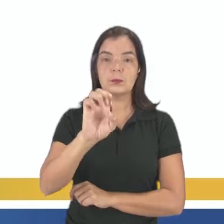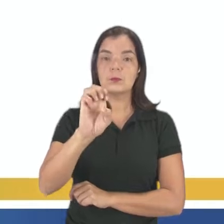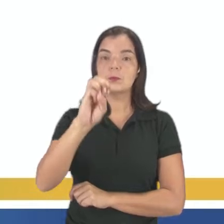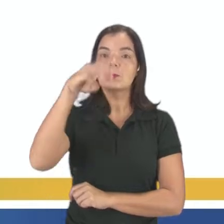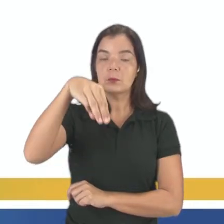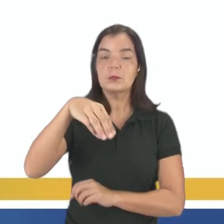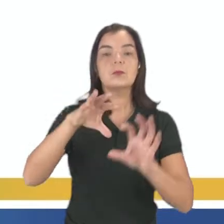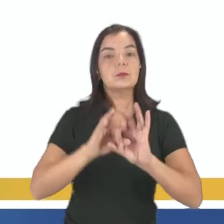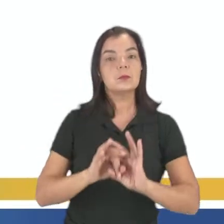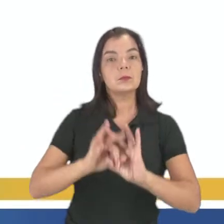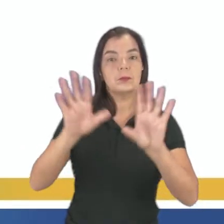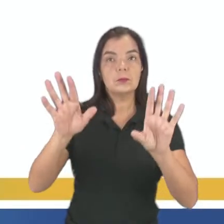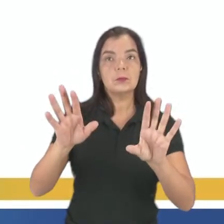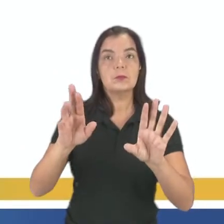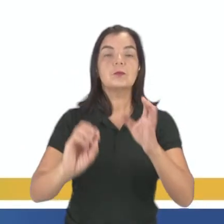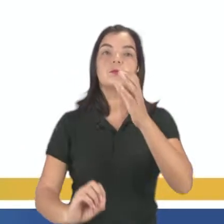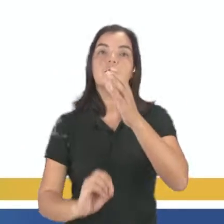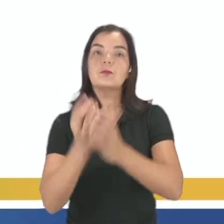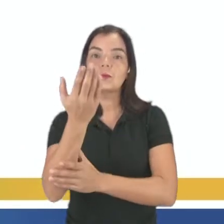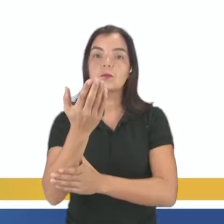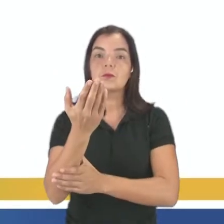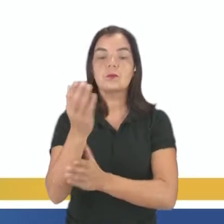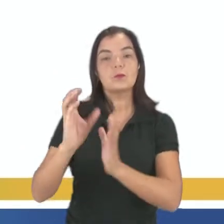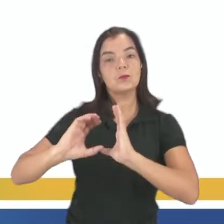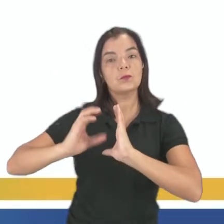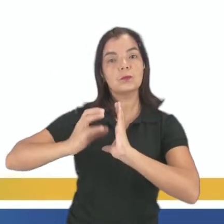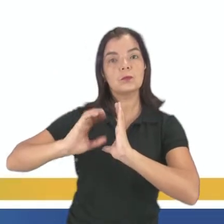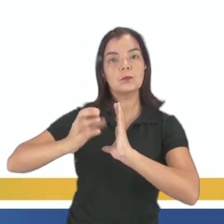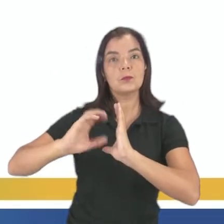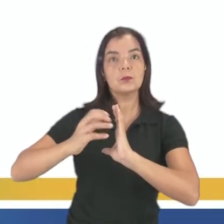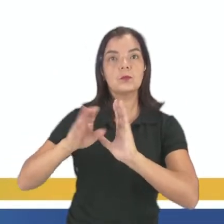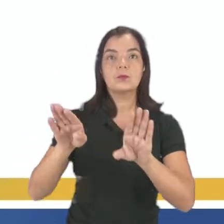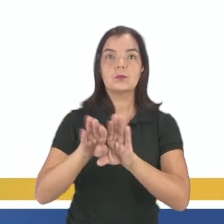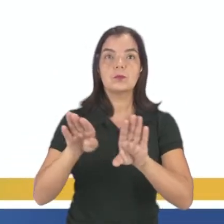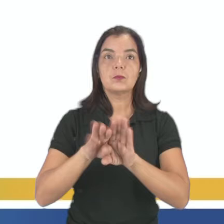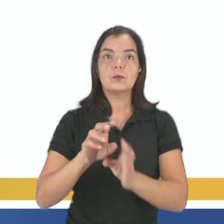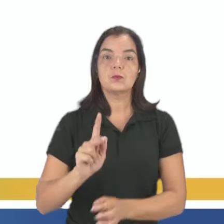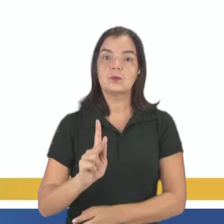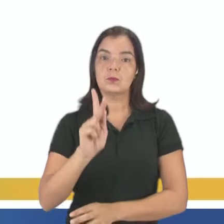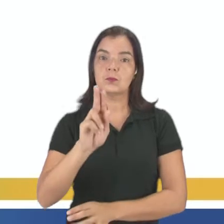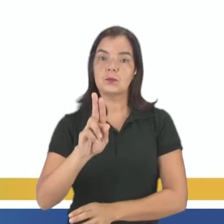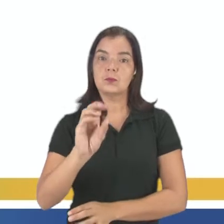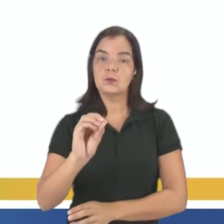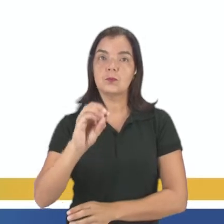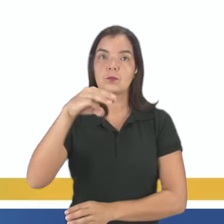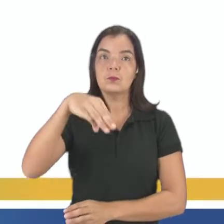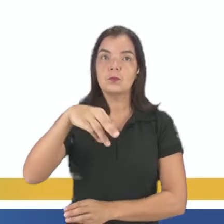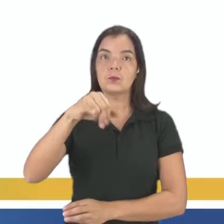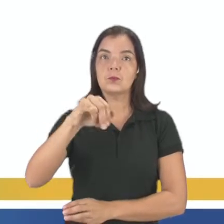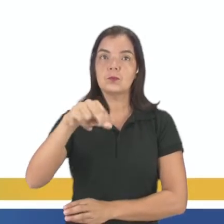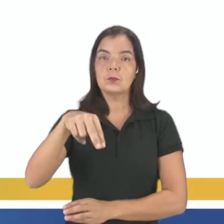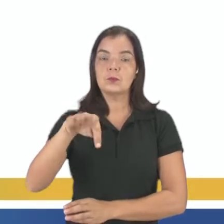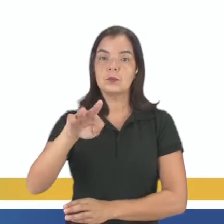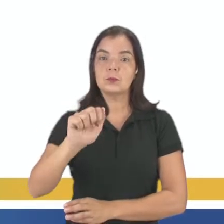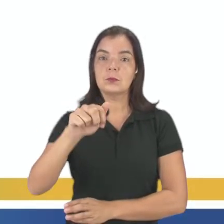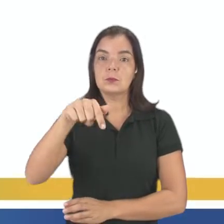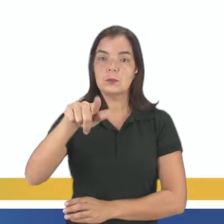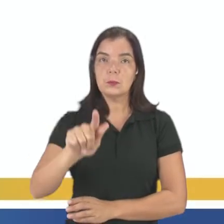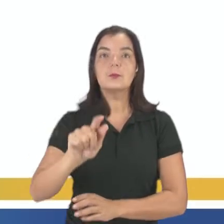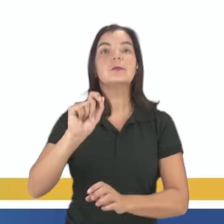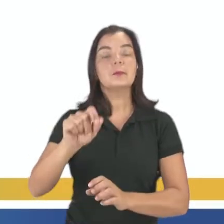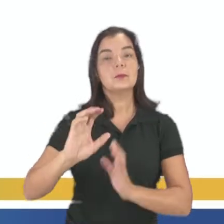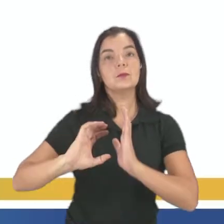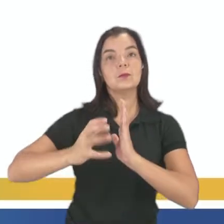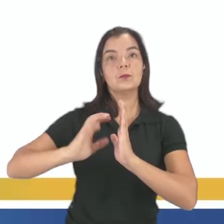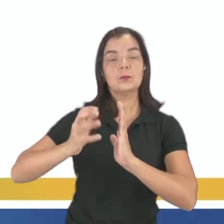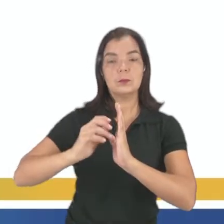né? Que funda então um partido chamado Kuomintang, né? Que aí, então é o Partido Nacionalista. E